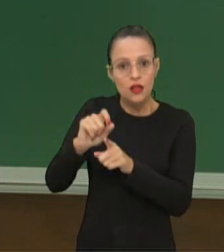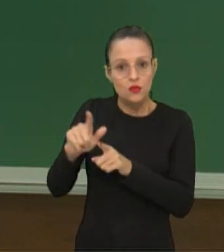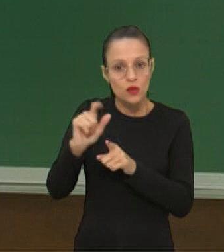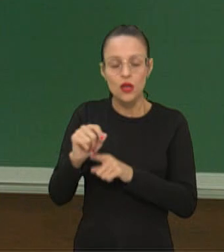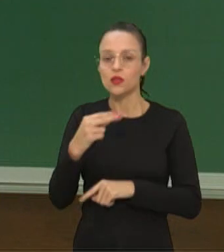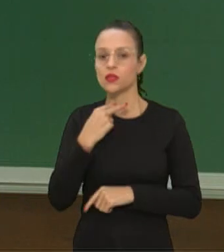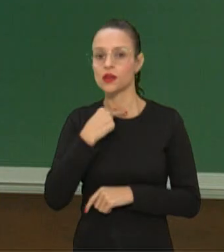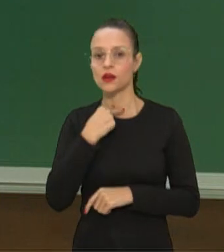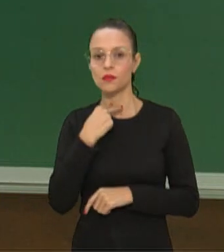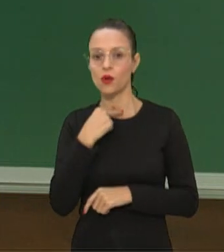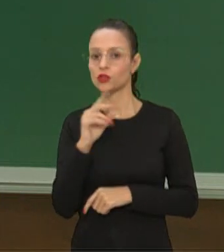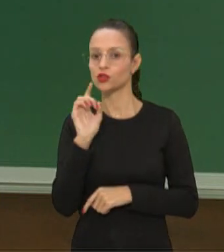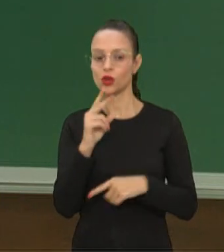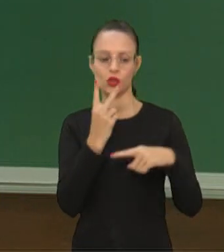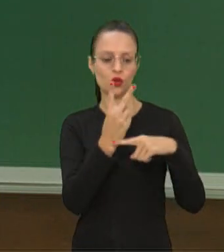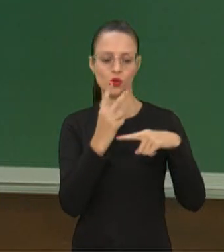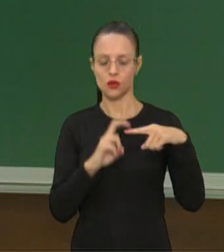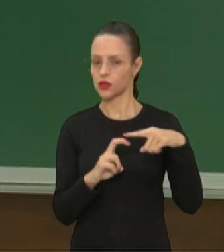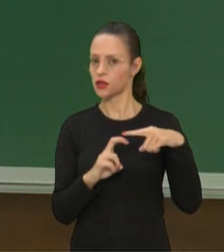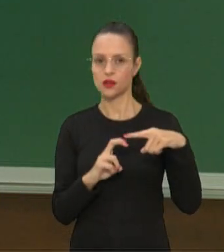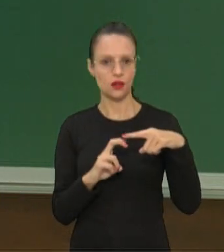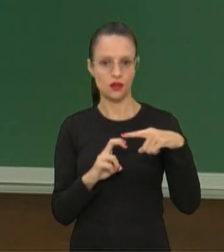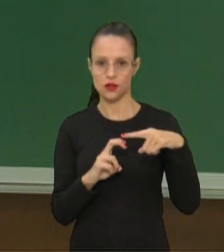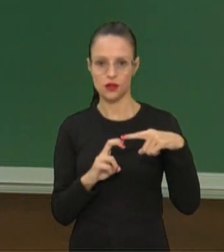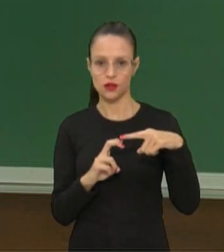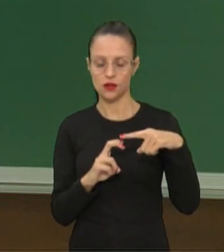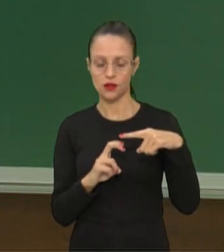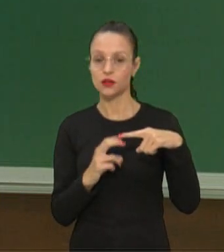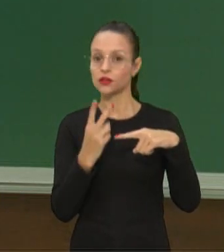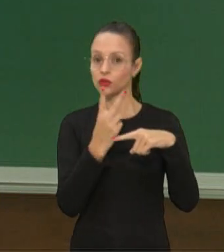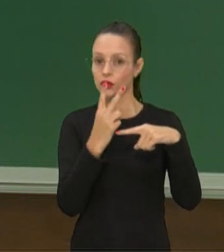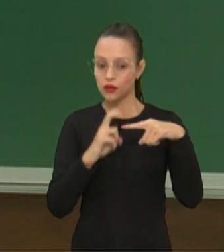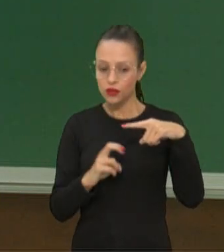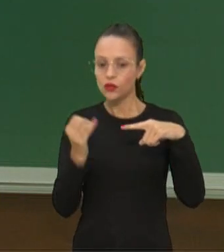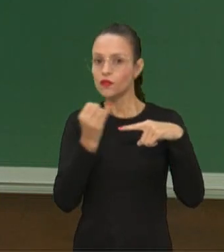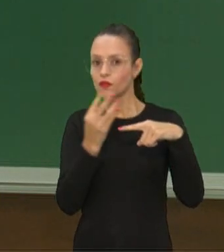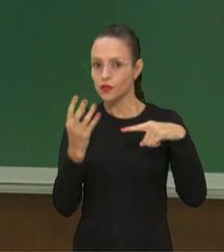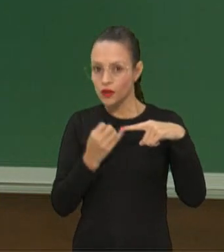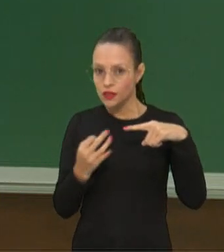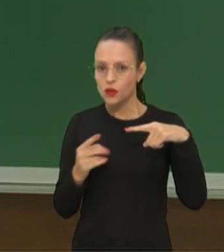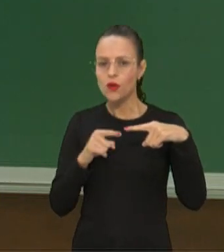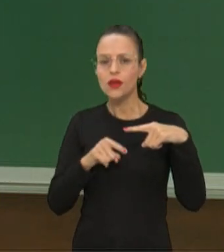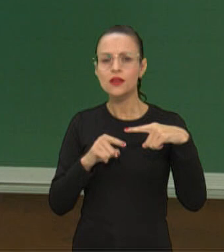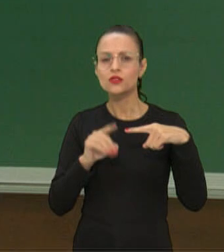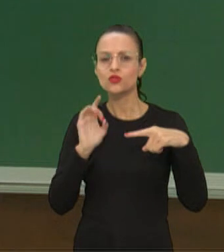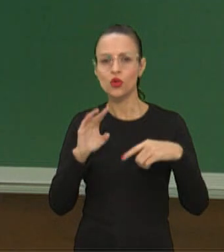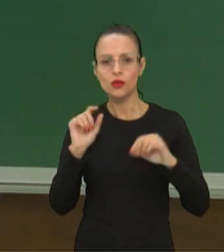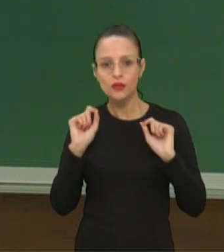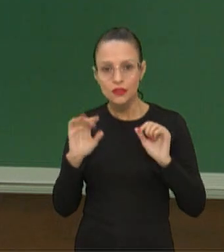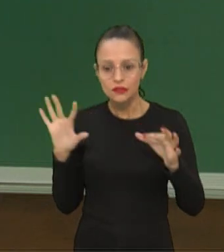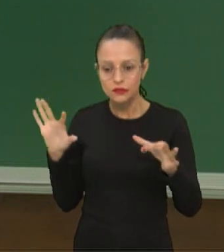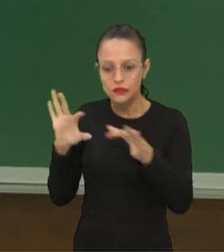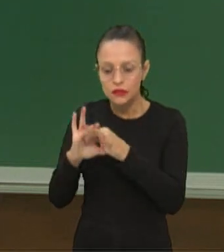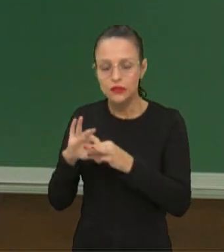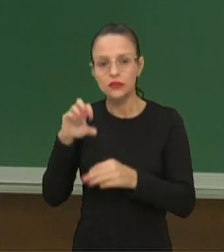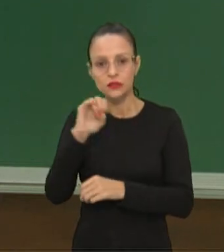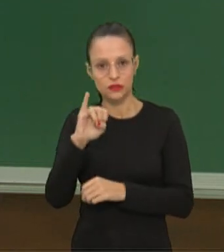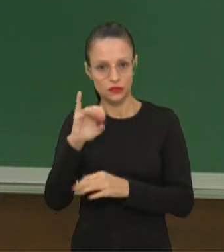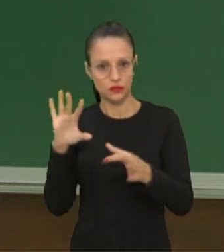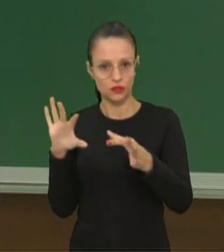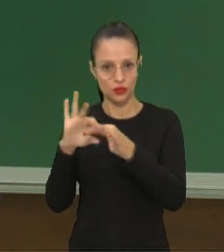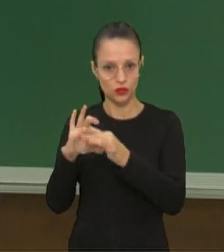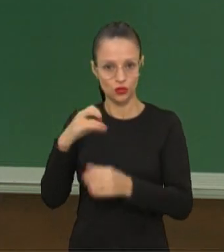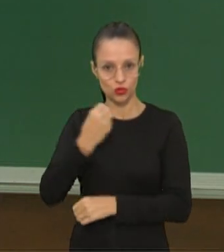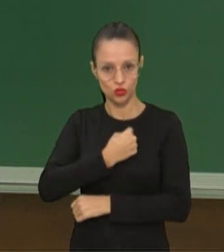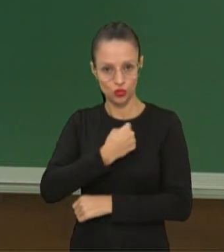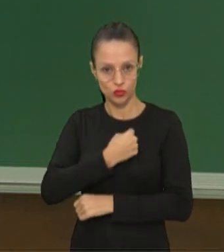pode simplesmente escrever 2/5. 2/5 é uma fração, mas essa fração ela só tem sentido prático quando ela está associada com o